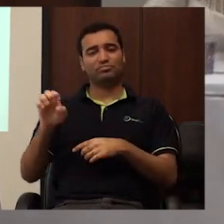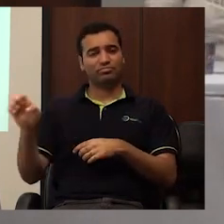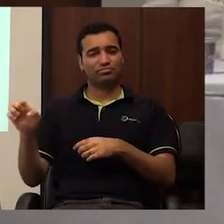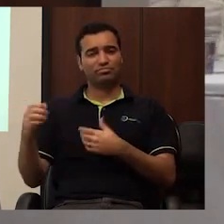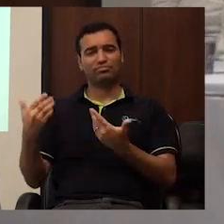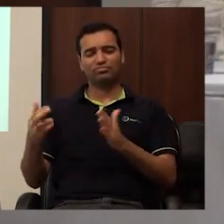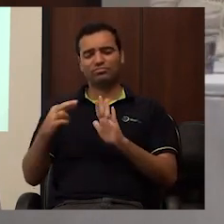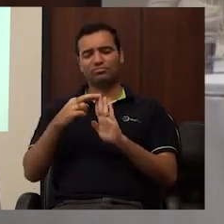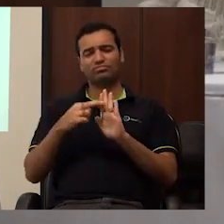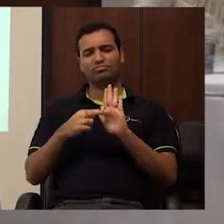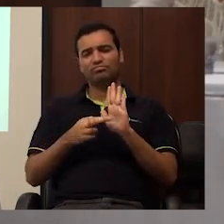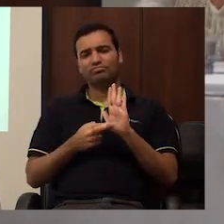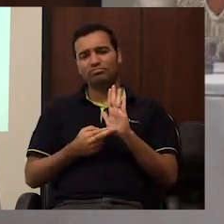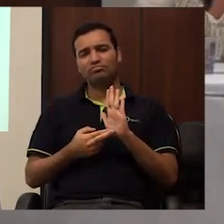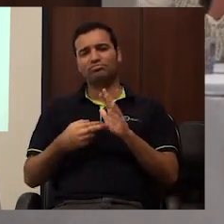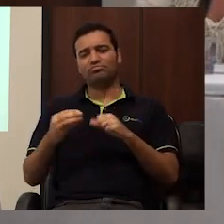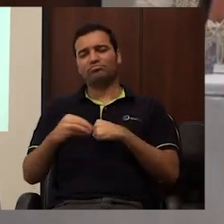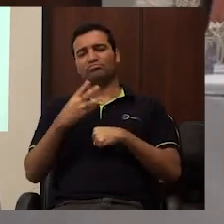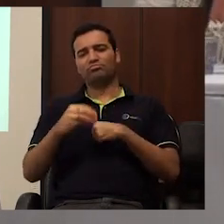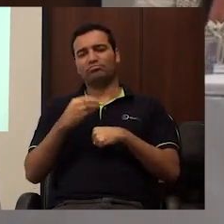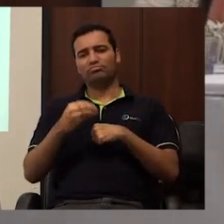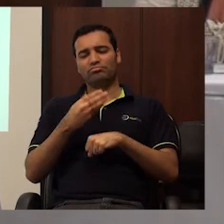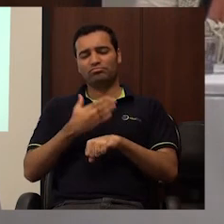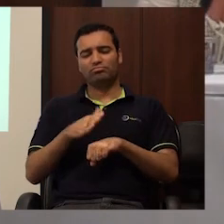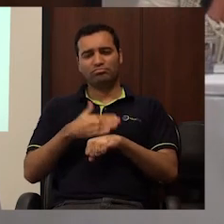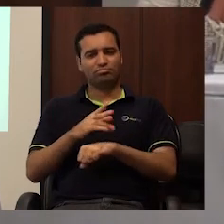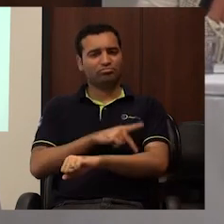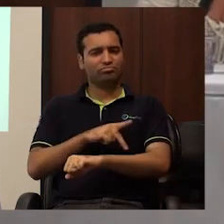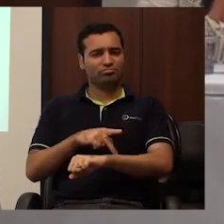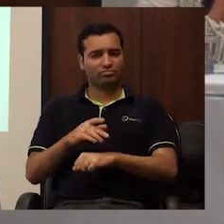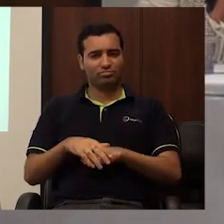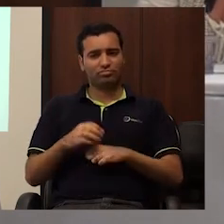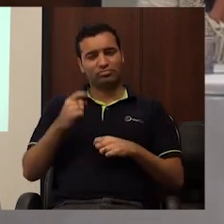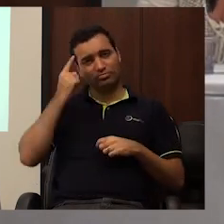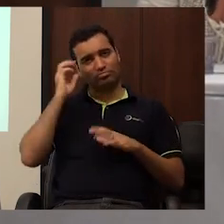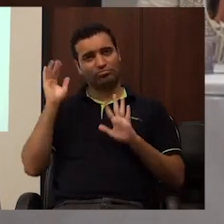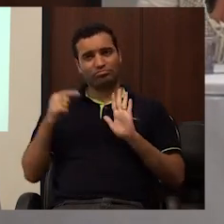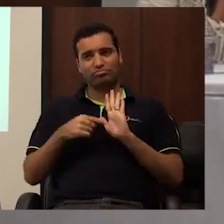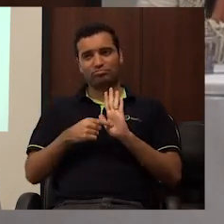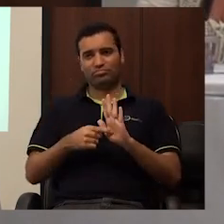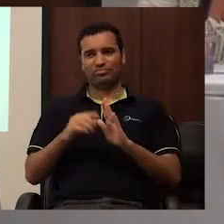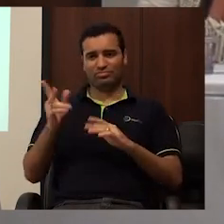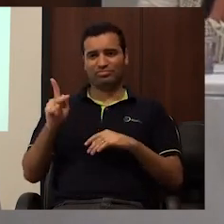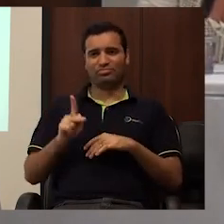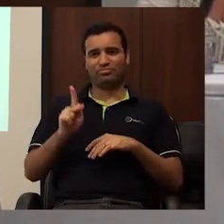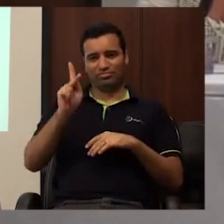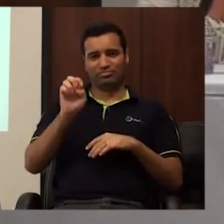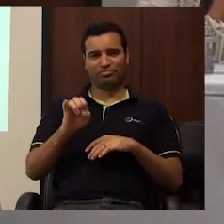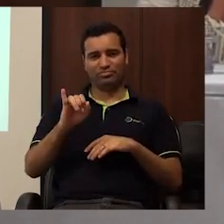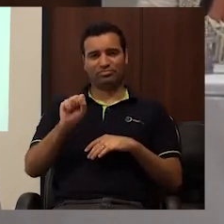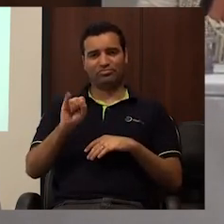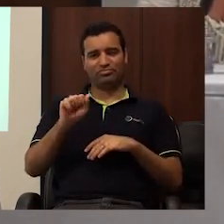as diretrizes orientadoras das práticas pedagógicas. E eu tinha pensado em trazer alguma coisa que a Keisiane já trouxe, mas que eu